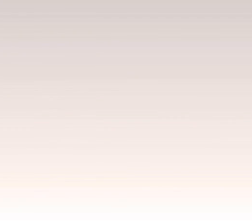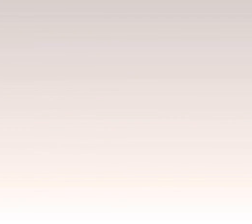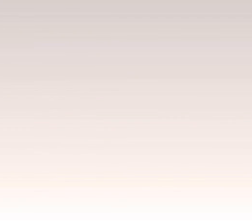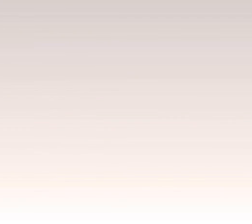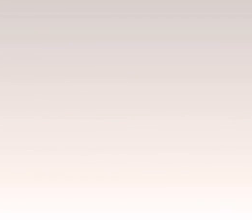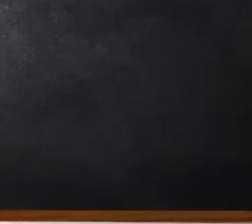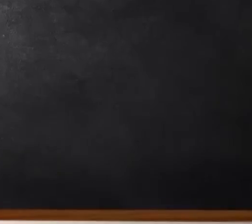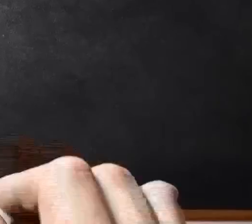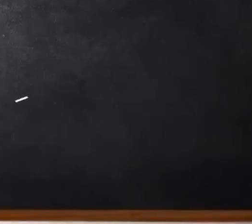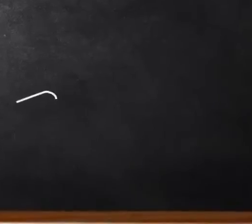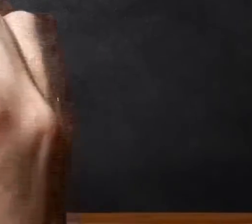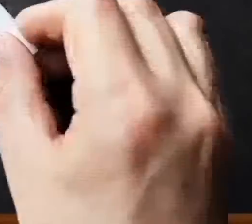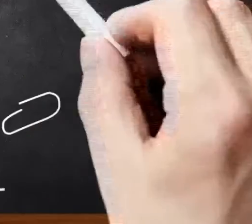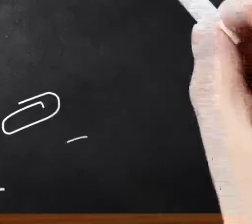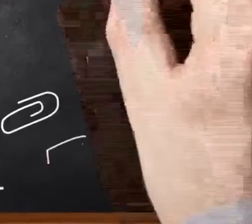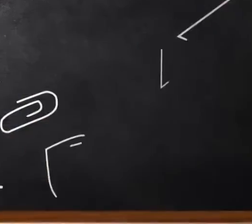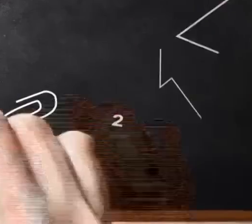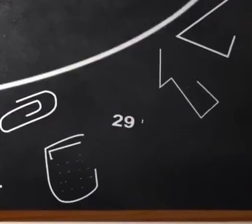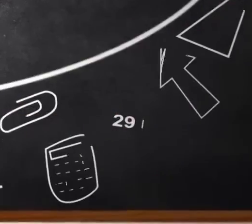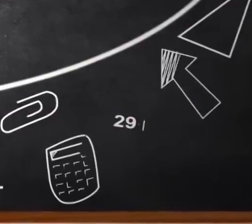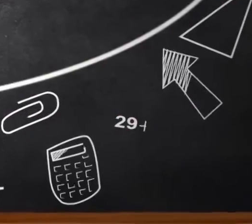E aí